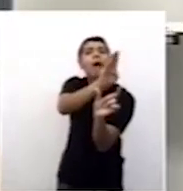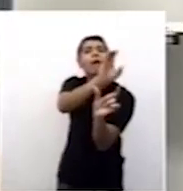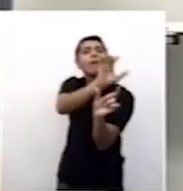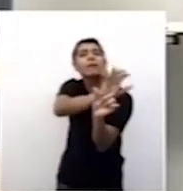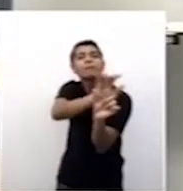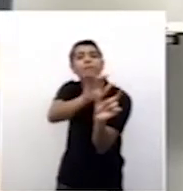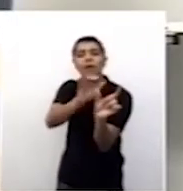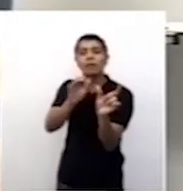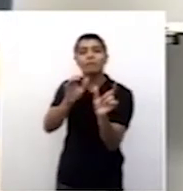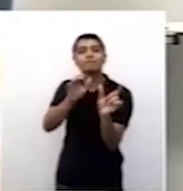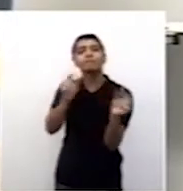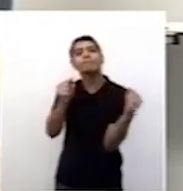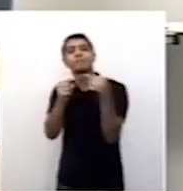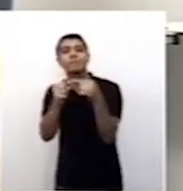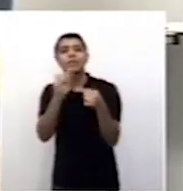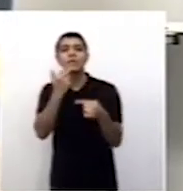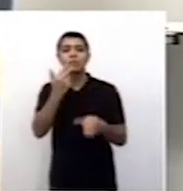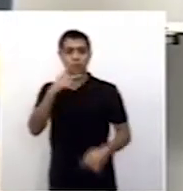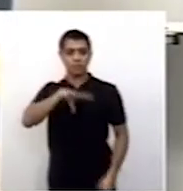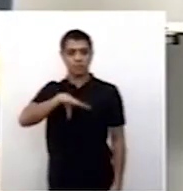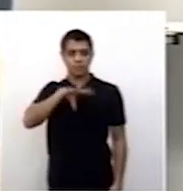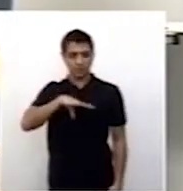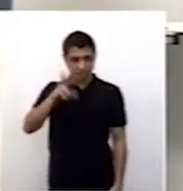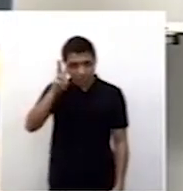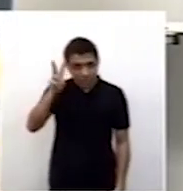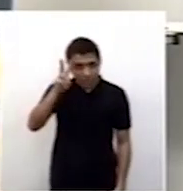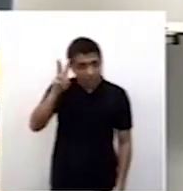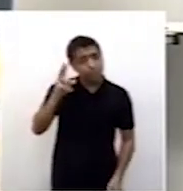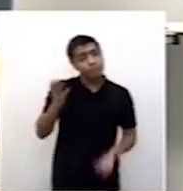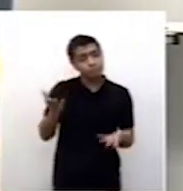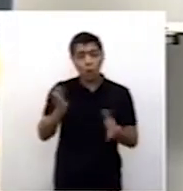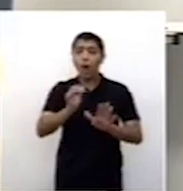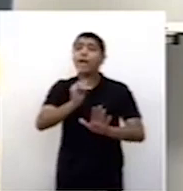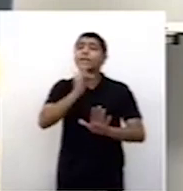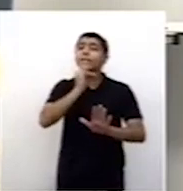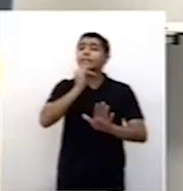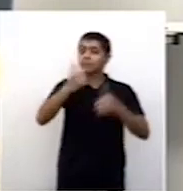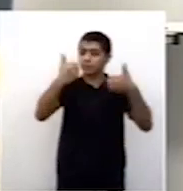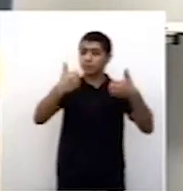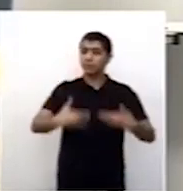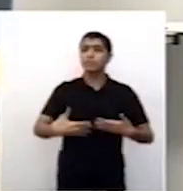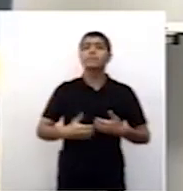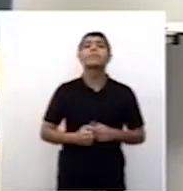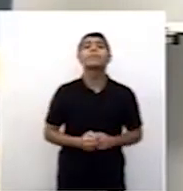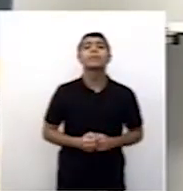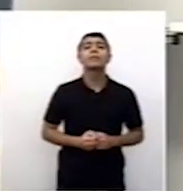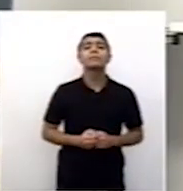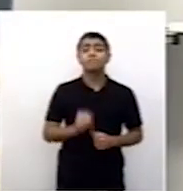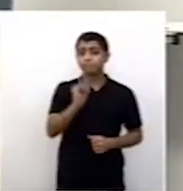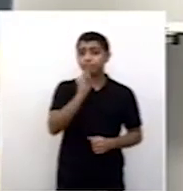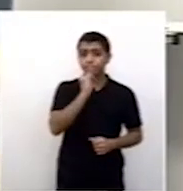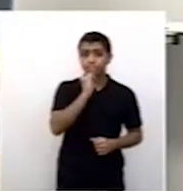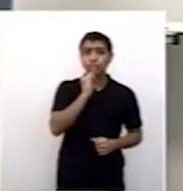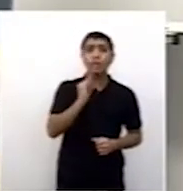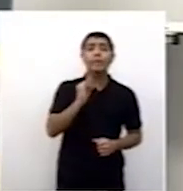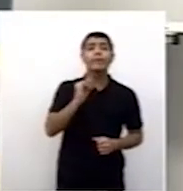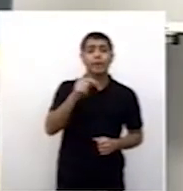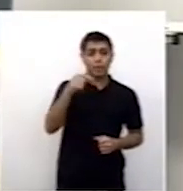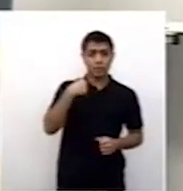você vai fazer a leitura. Eu vou dar um exemplo para vocês. Vamos dizer que eu joguei vocês, coloquei vocês numa